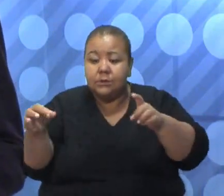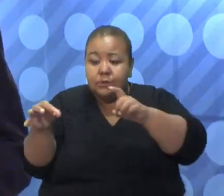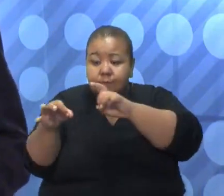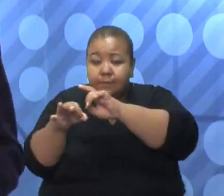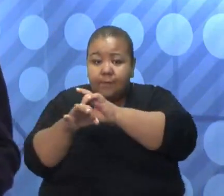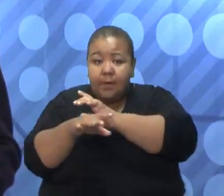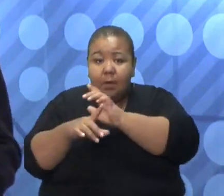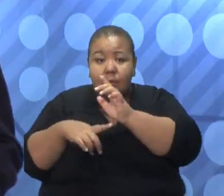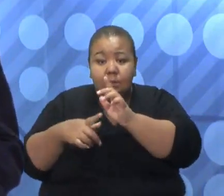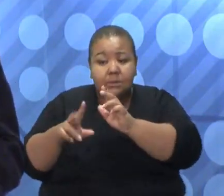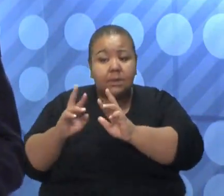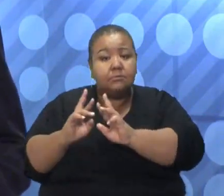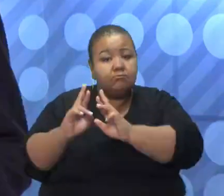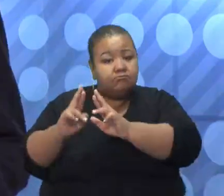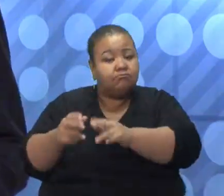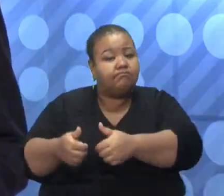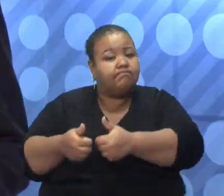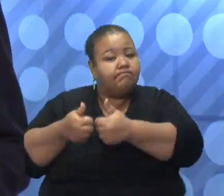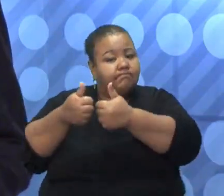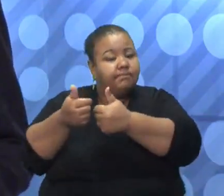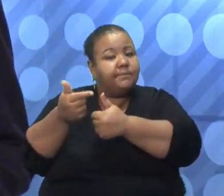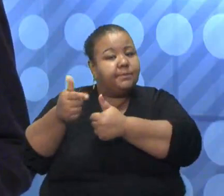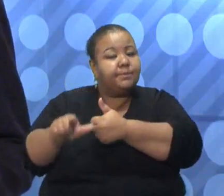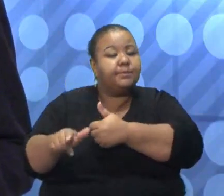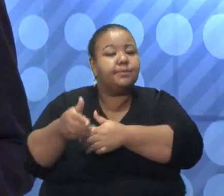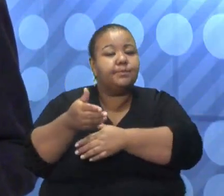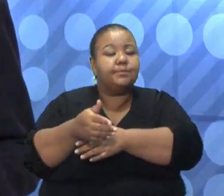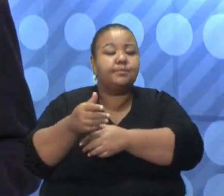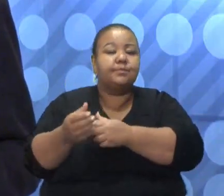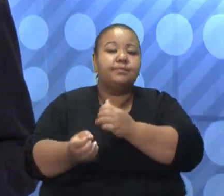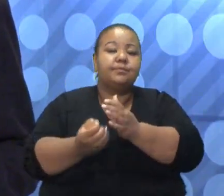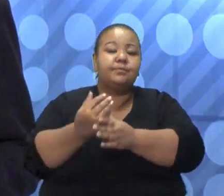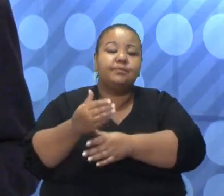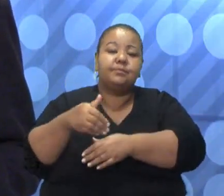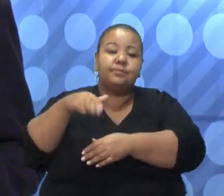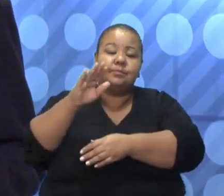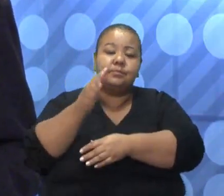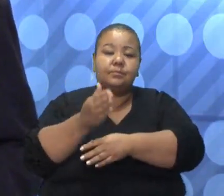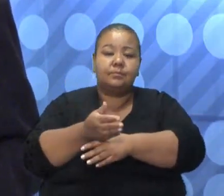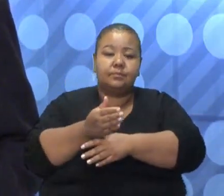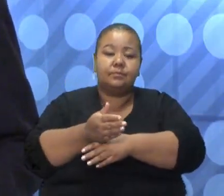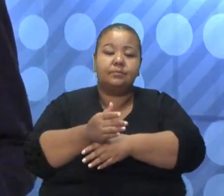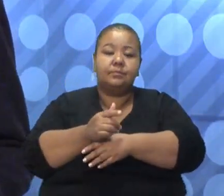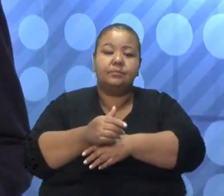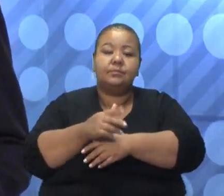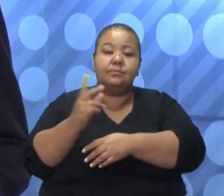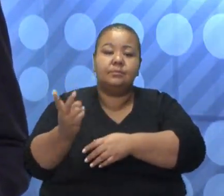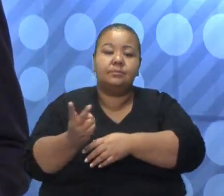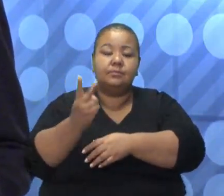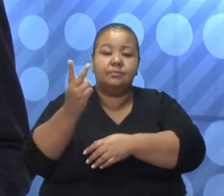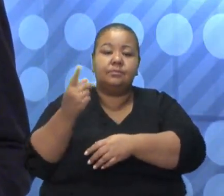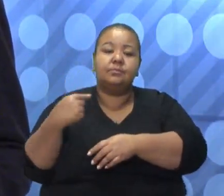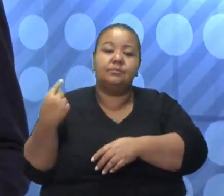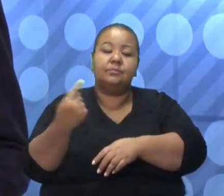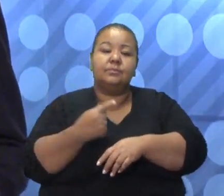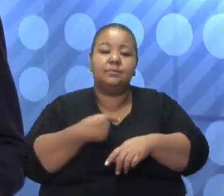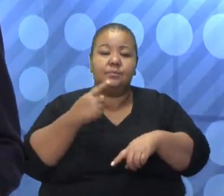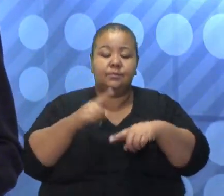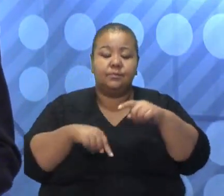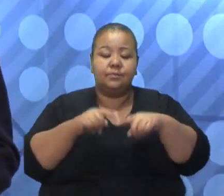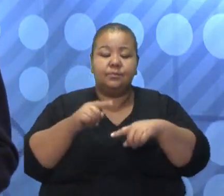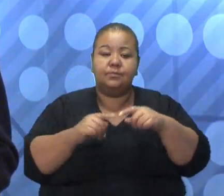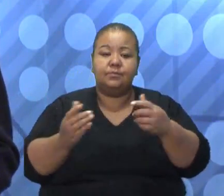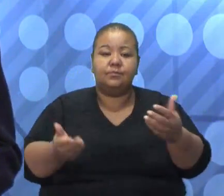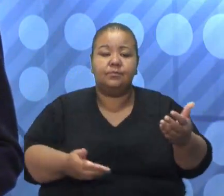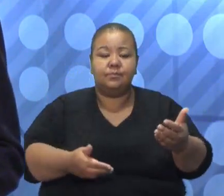mais resultado, mais eficiência, e a gente consegue com isso criar mais, agregar mais valor para o nosso produto ou nosso serviço e o